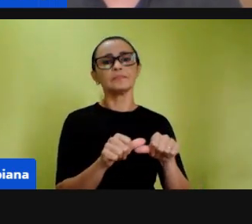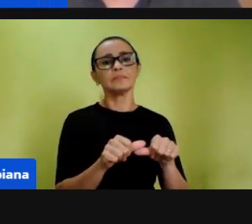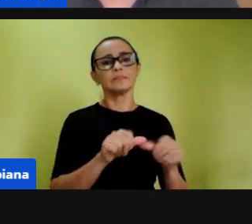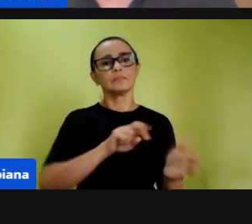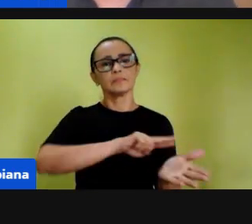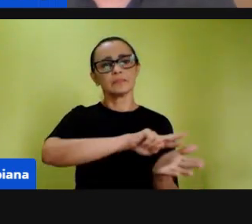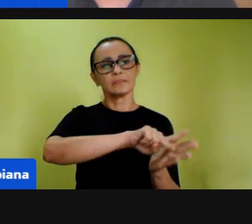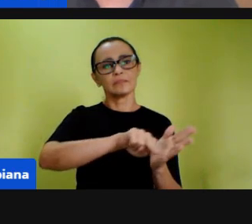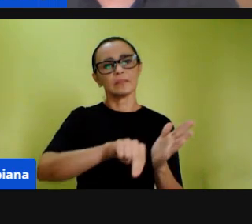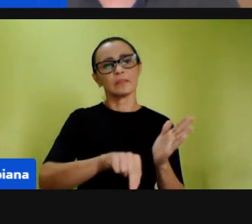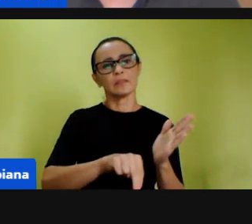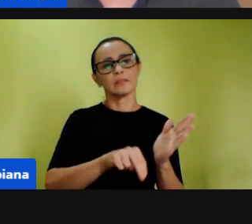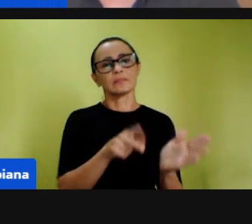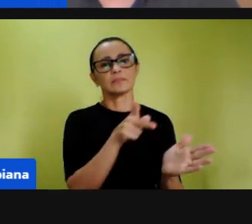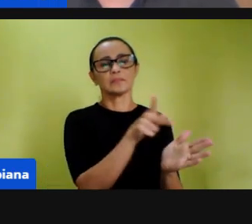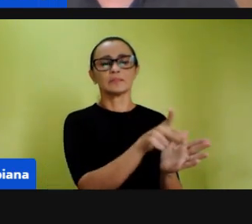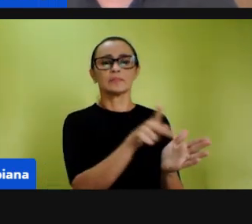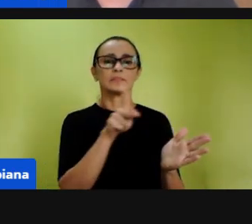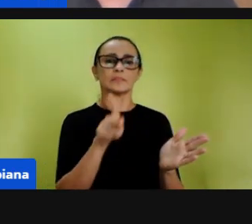professores